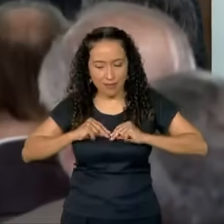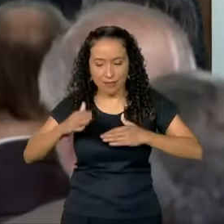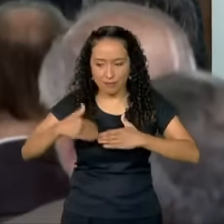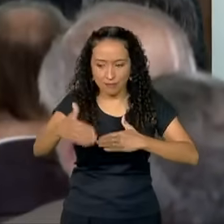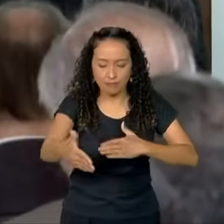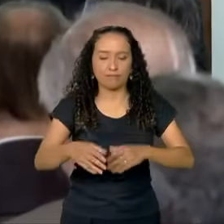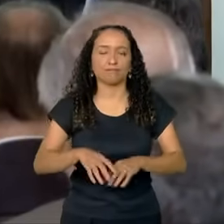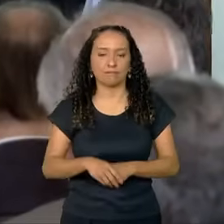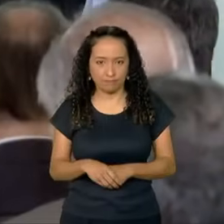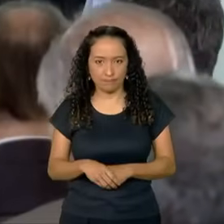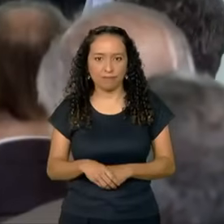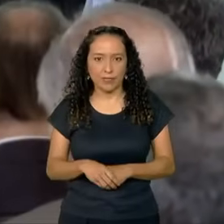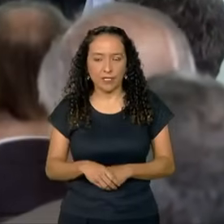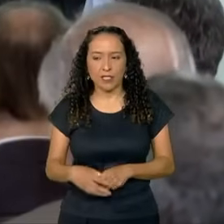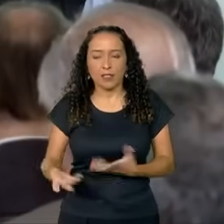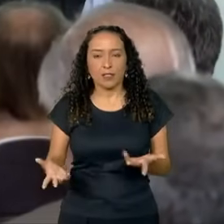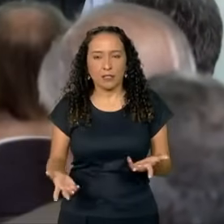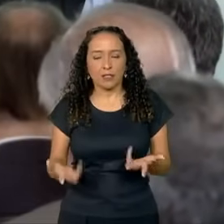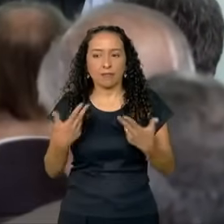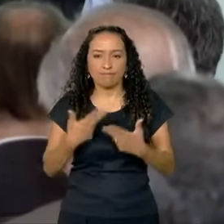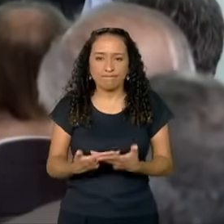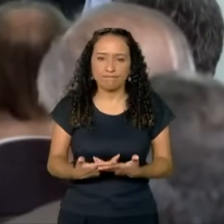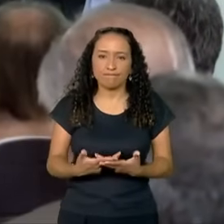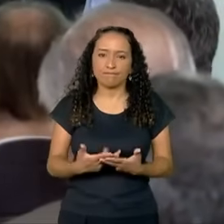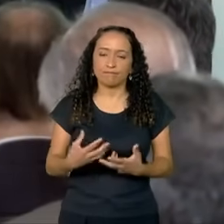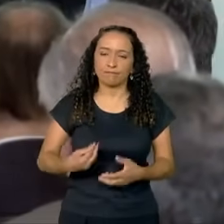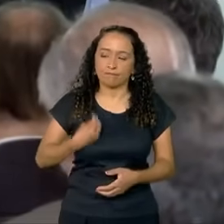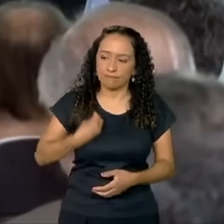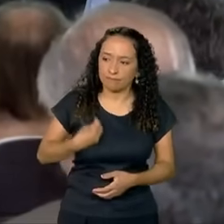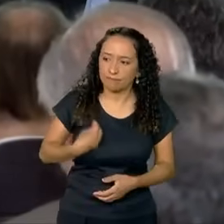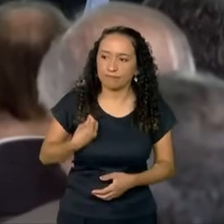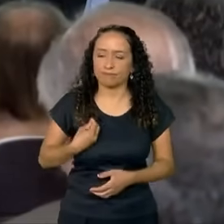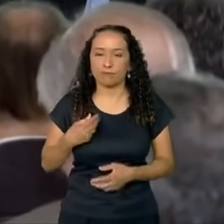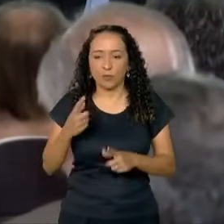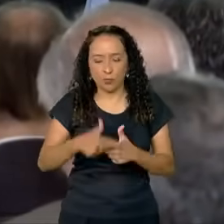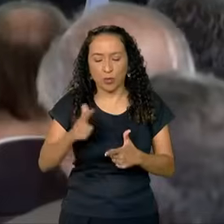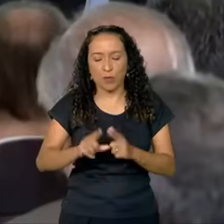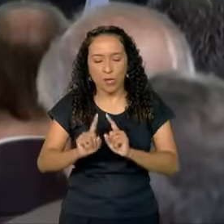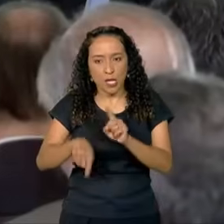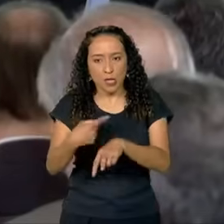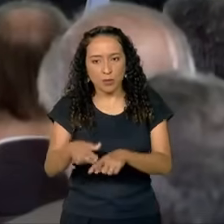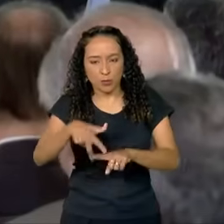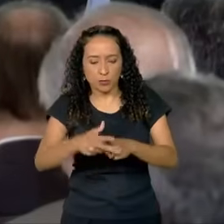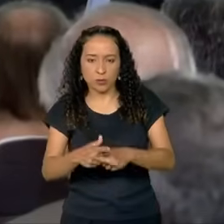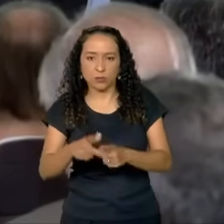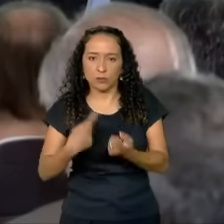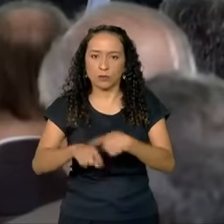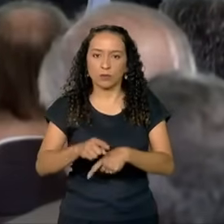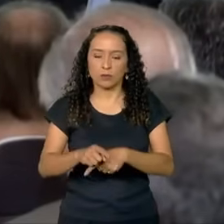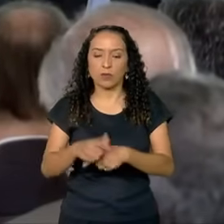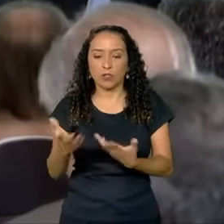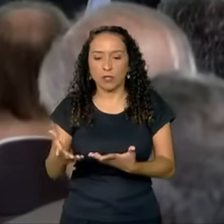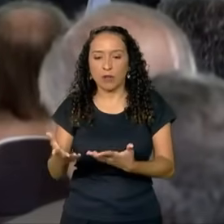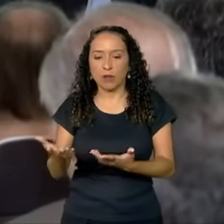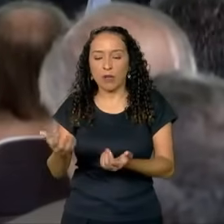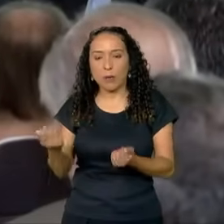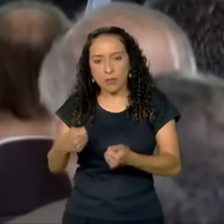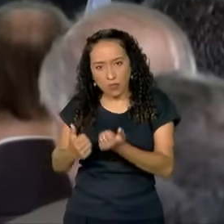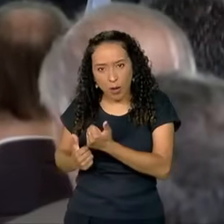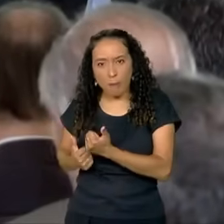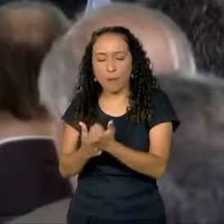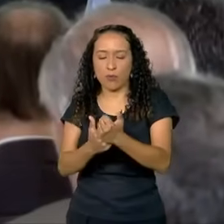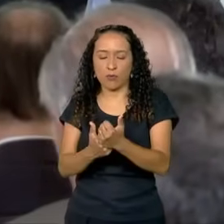Primeiro, mitigação para conviver com os problemas, depois a reconstrução. Mas a gente conta muito com o senhor, conta muito com o senhor e com a